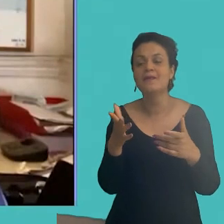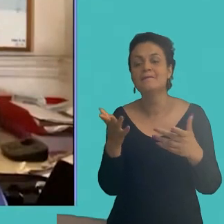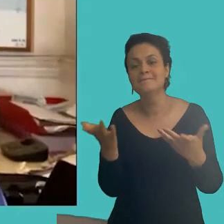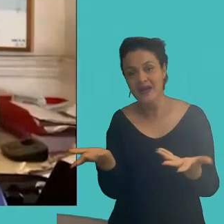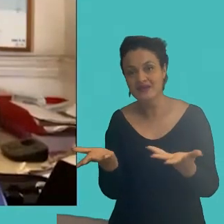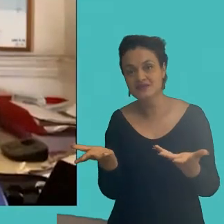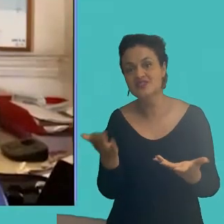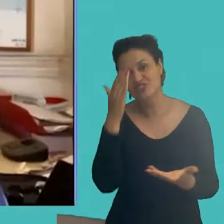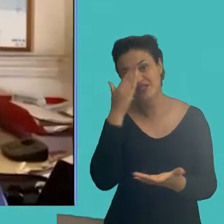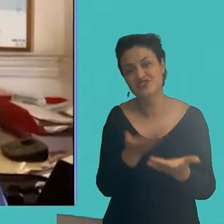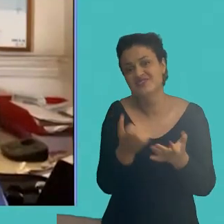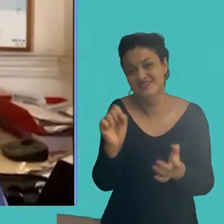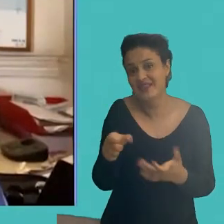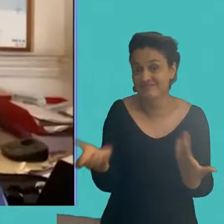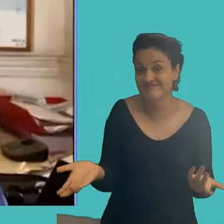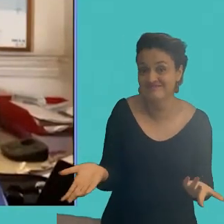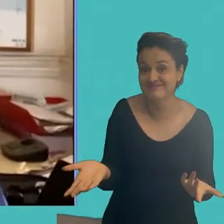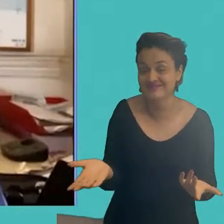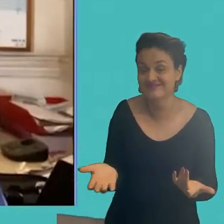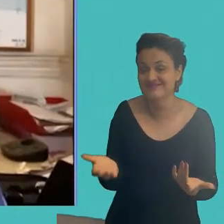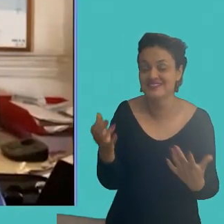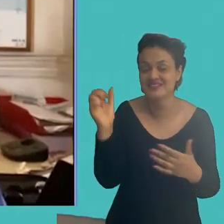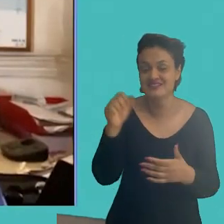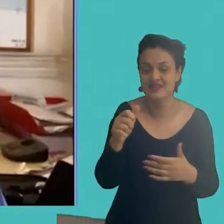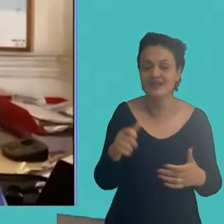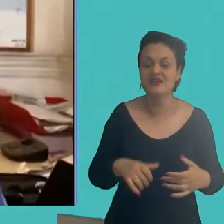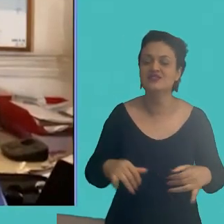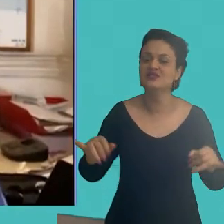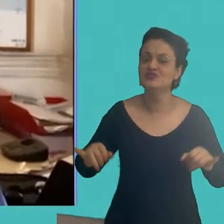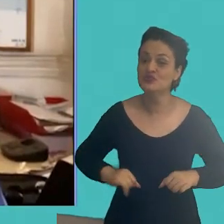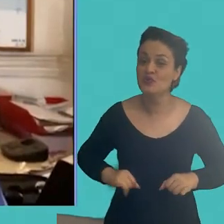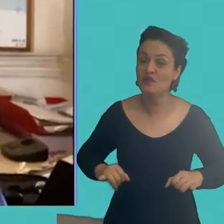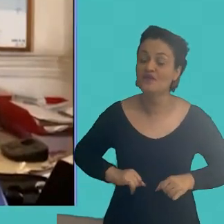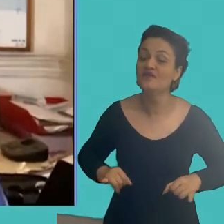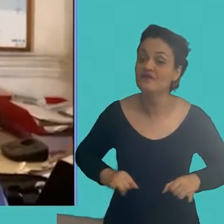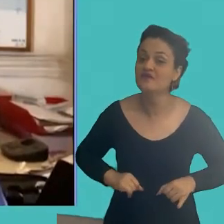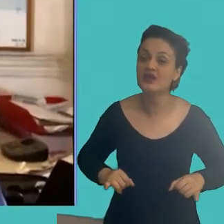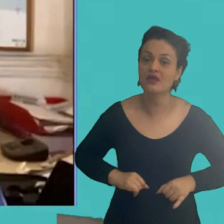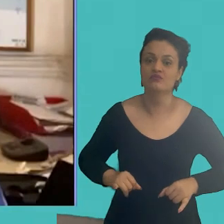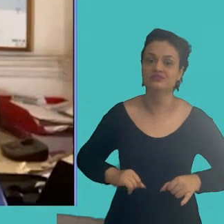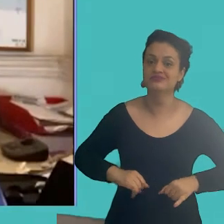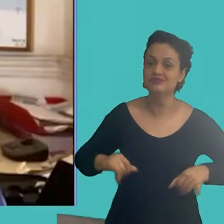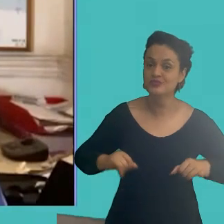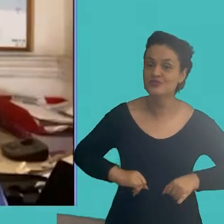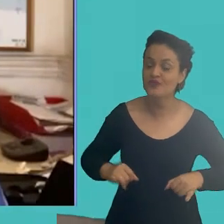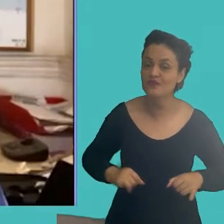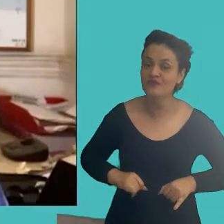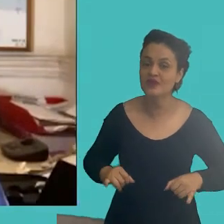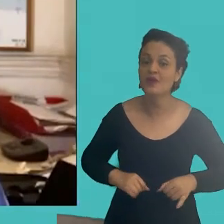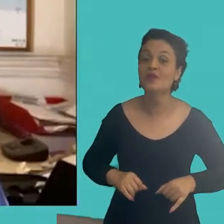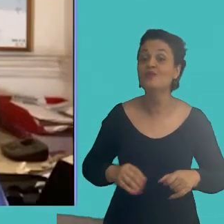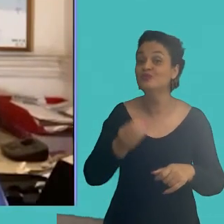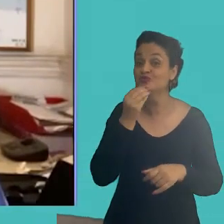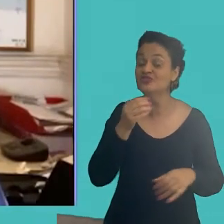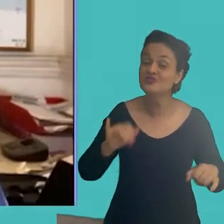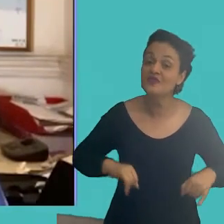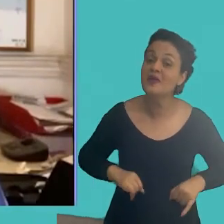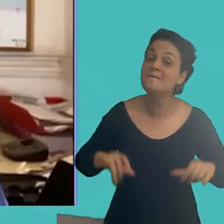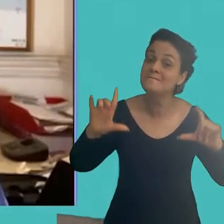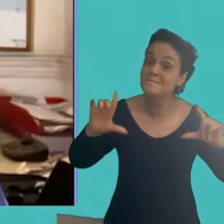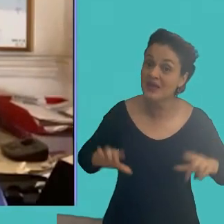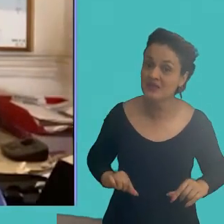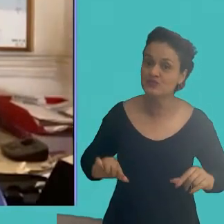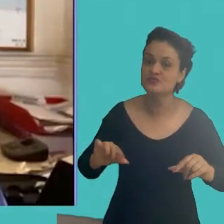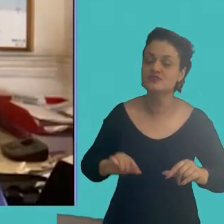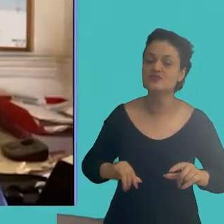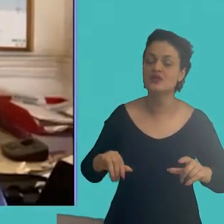sim. Nós sofremos muito mais do que precisaríamos ter sofrido. Nós somos muito